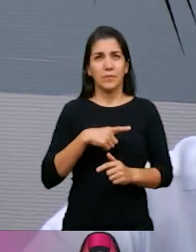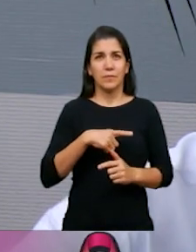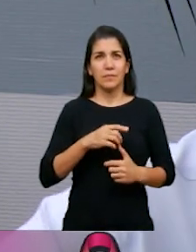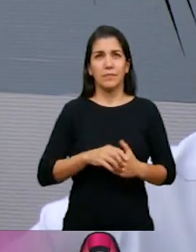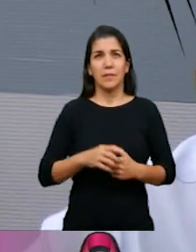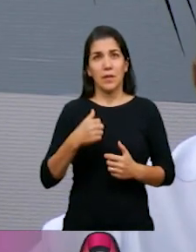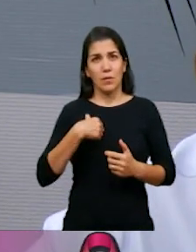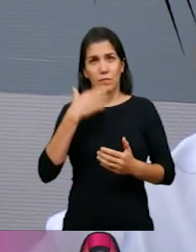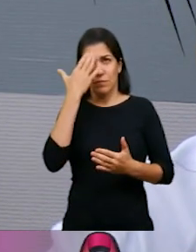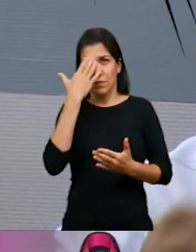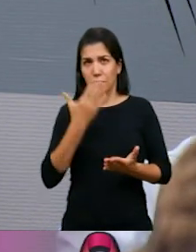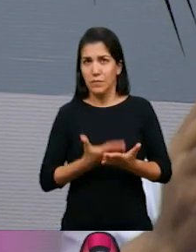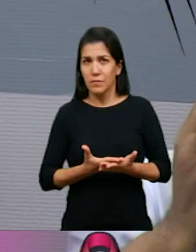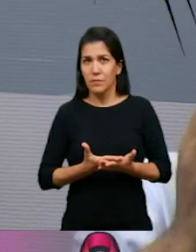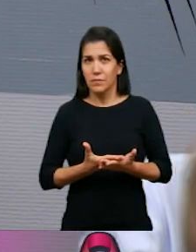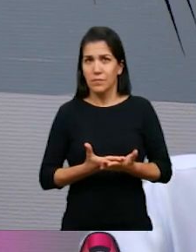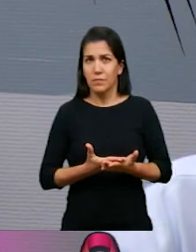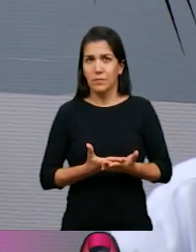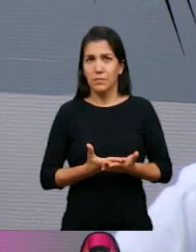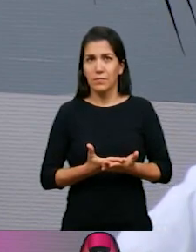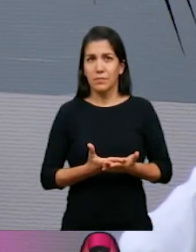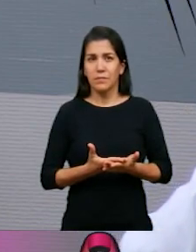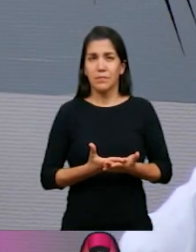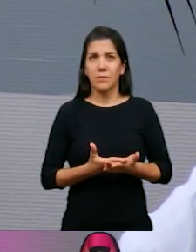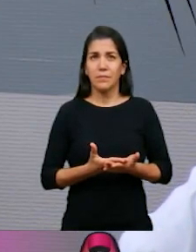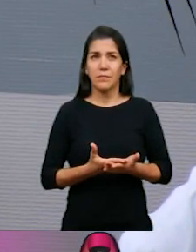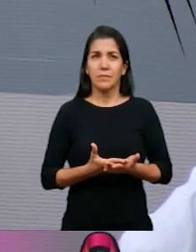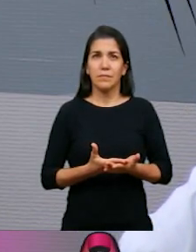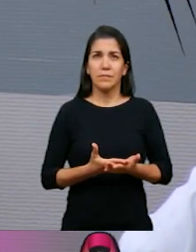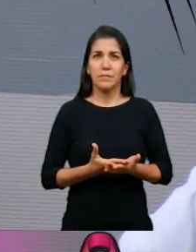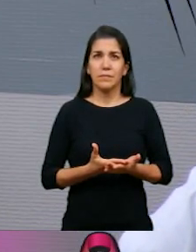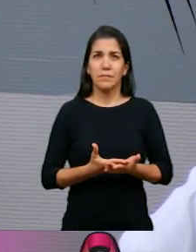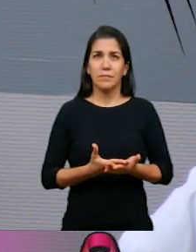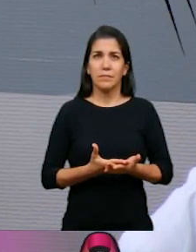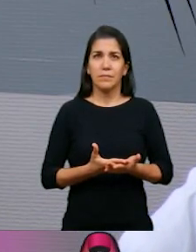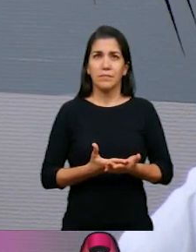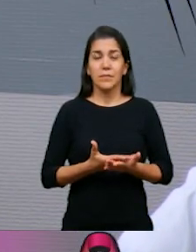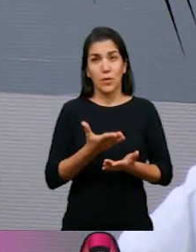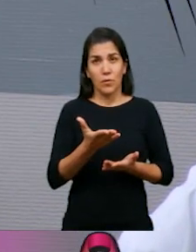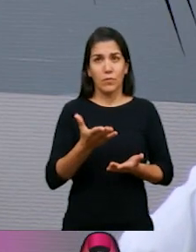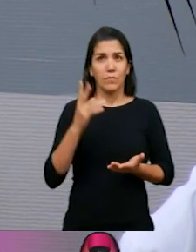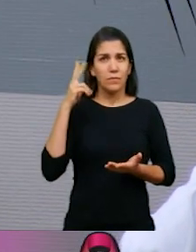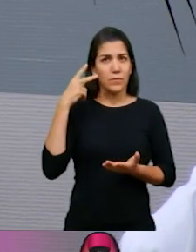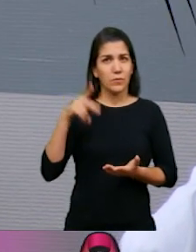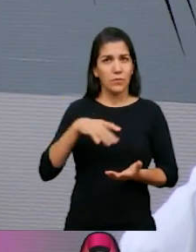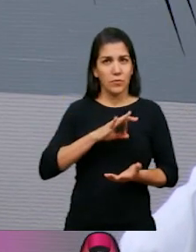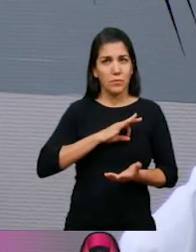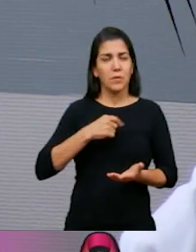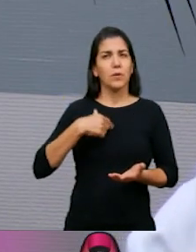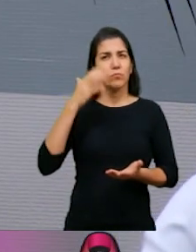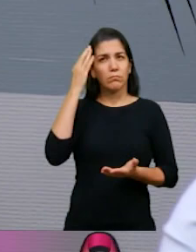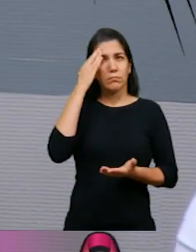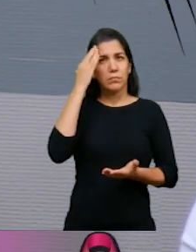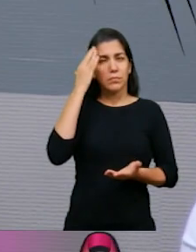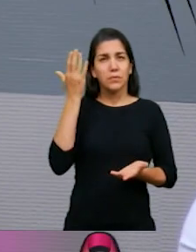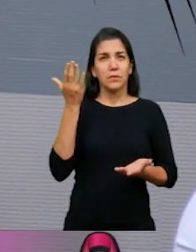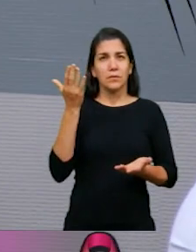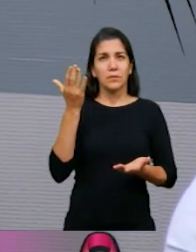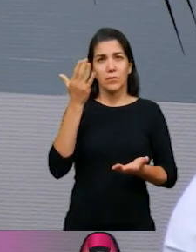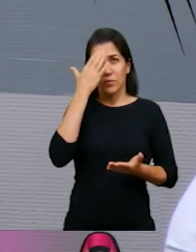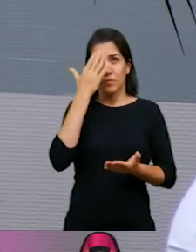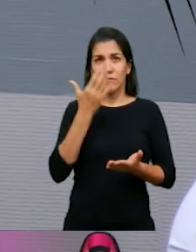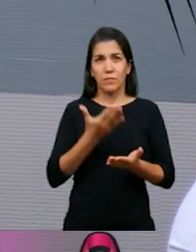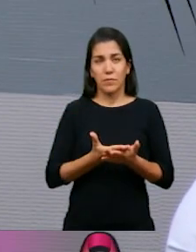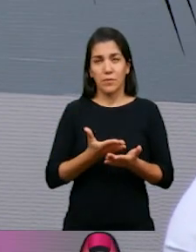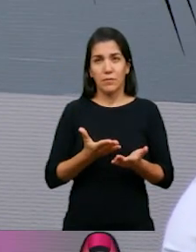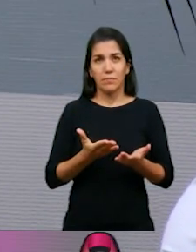confiar. Viu, doutor Jaime? Jaime, eu vou entender que não